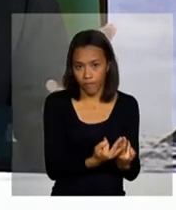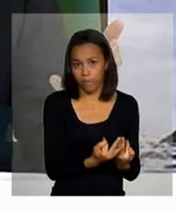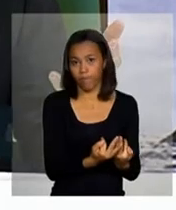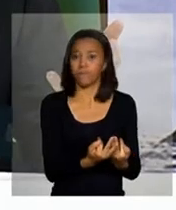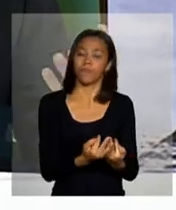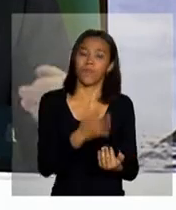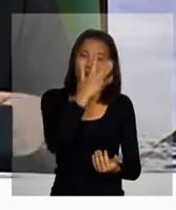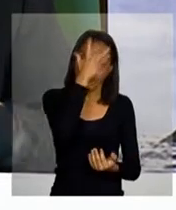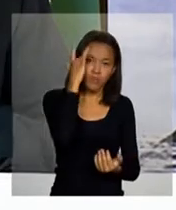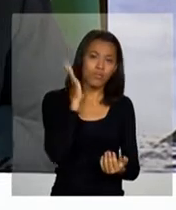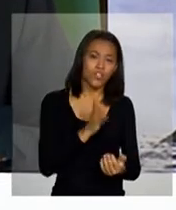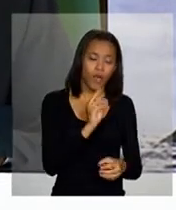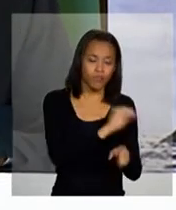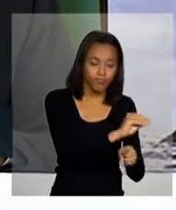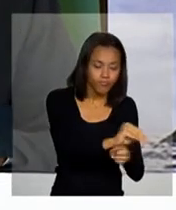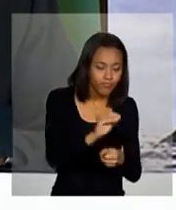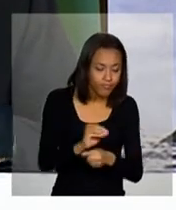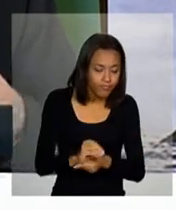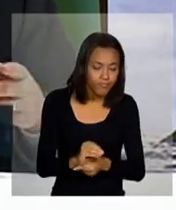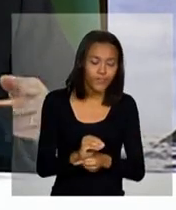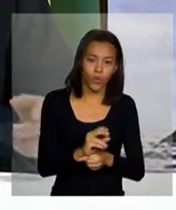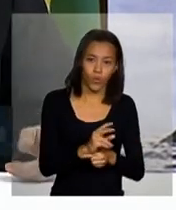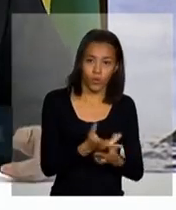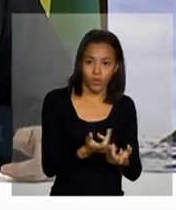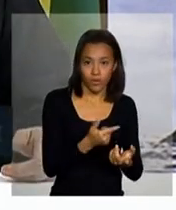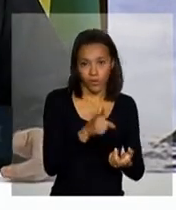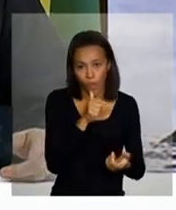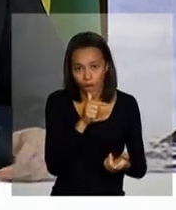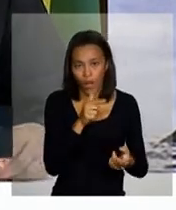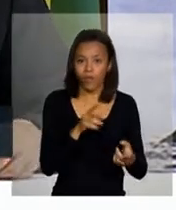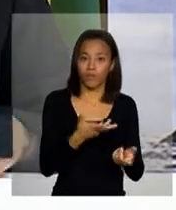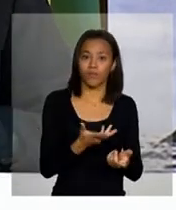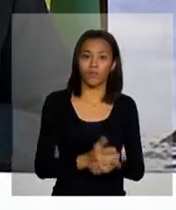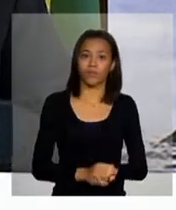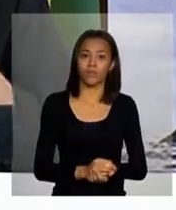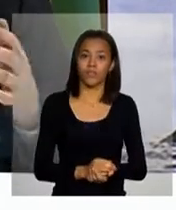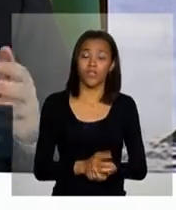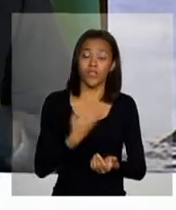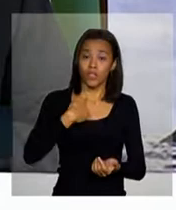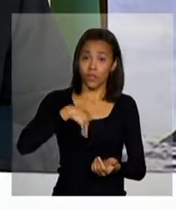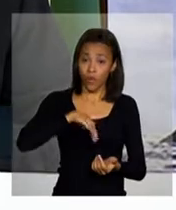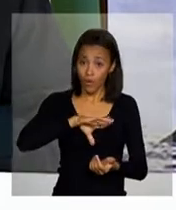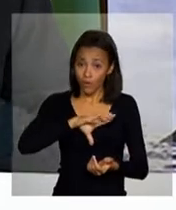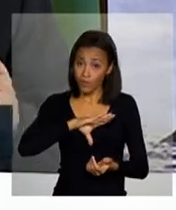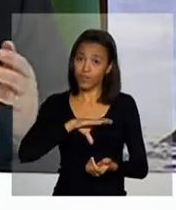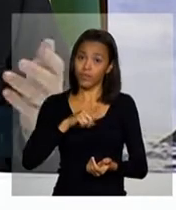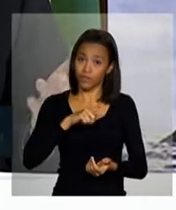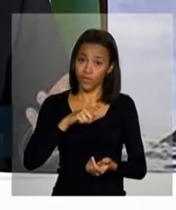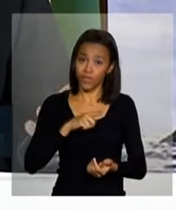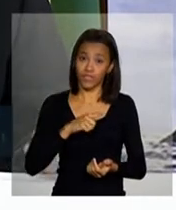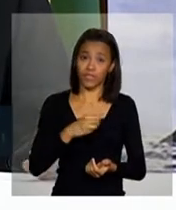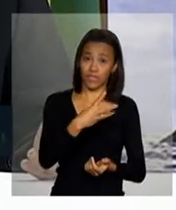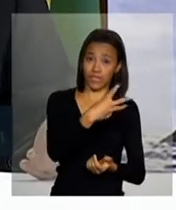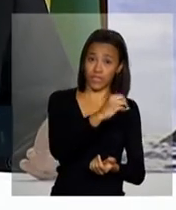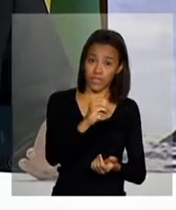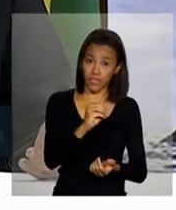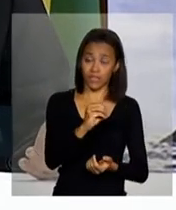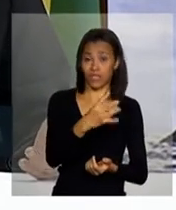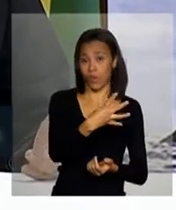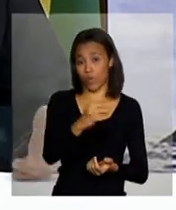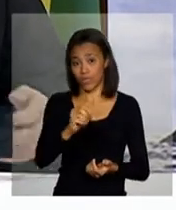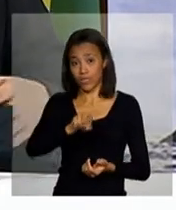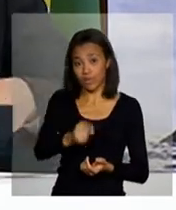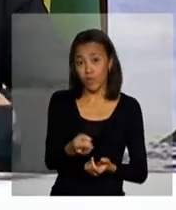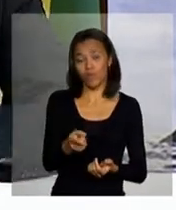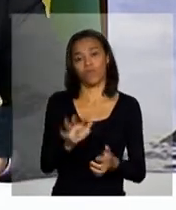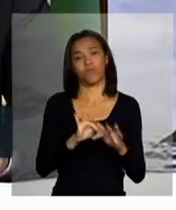os que estão fazendo irrigação para gotejamento, como por suco, como por afogamento. Nós estamos falando aí de 300, 400 mil famílias que